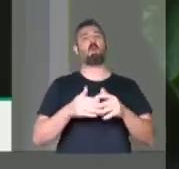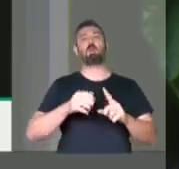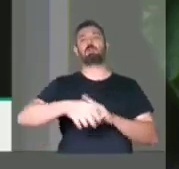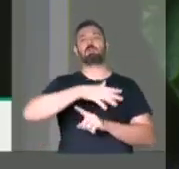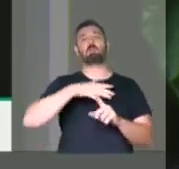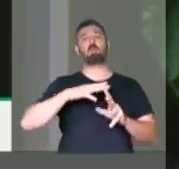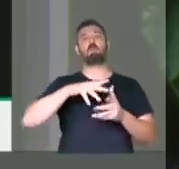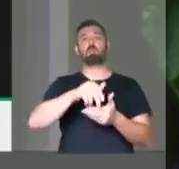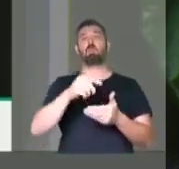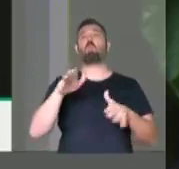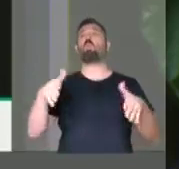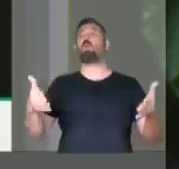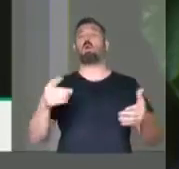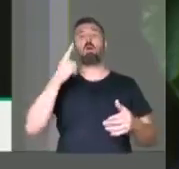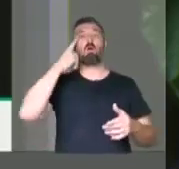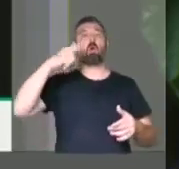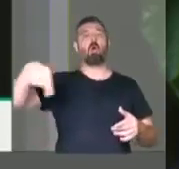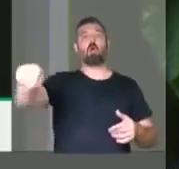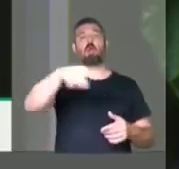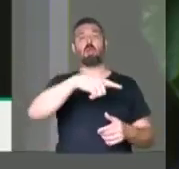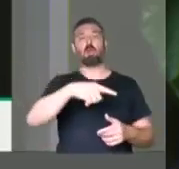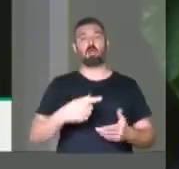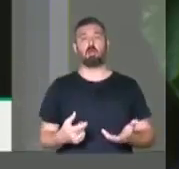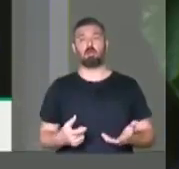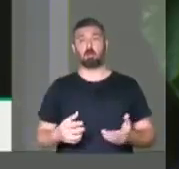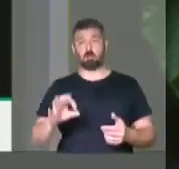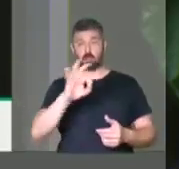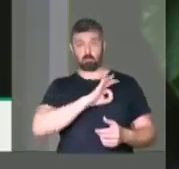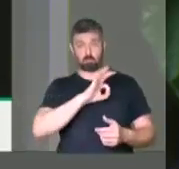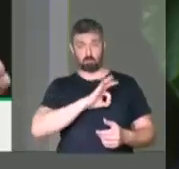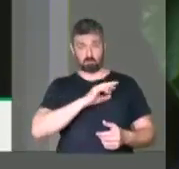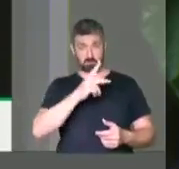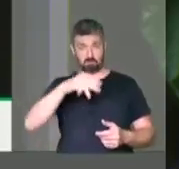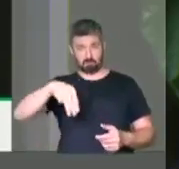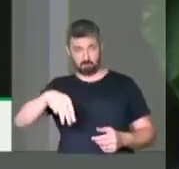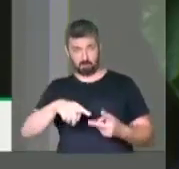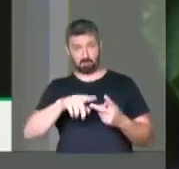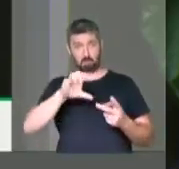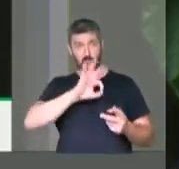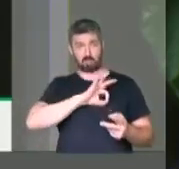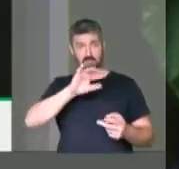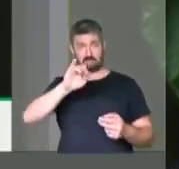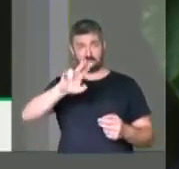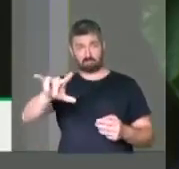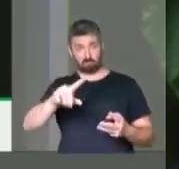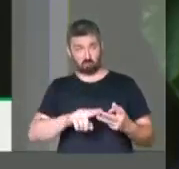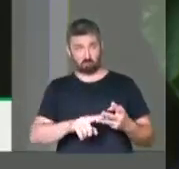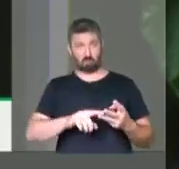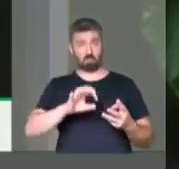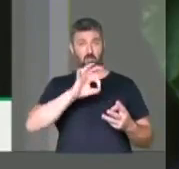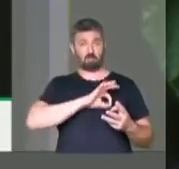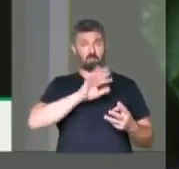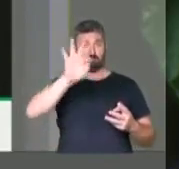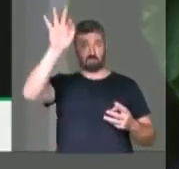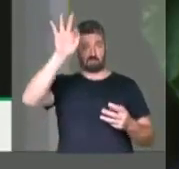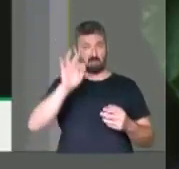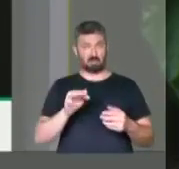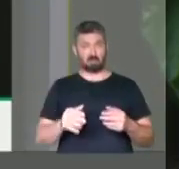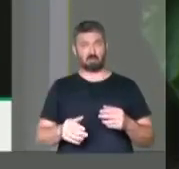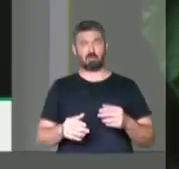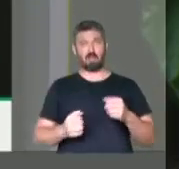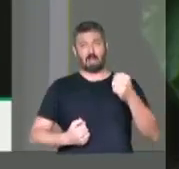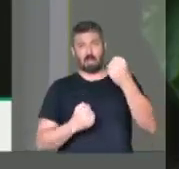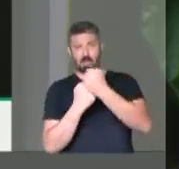mundo? Em qual sociedade do mundo a polícia militar, a polícia civil, a polícia federal apoiam o aumento